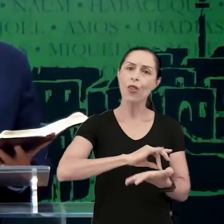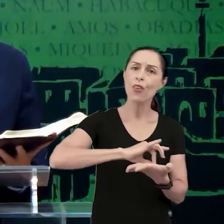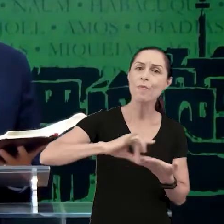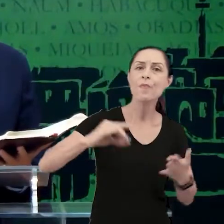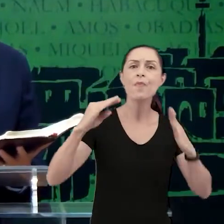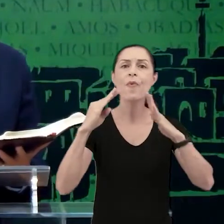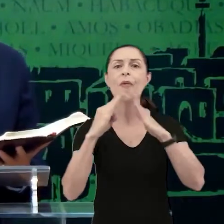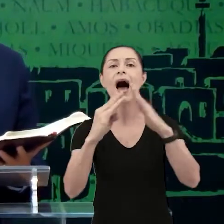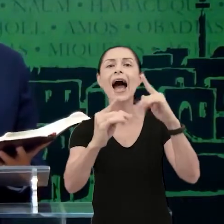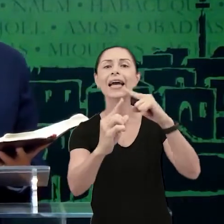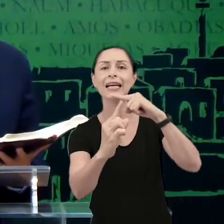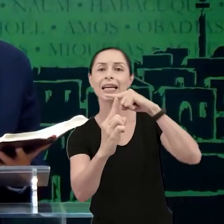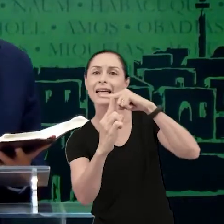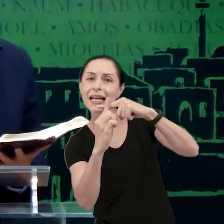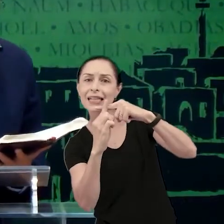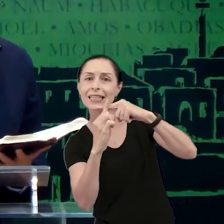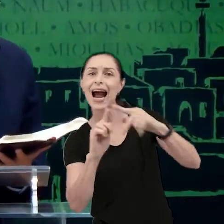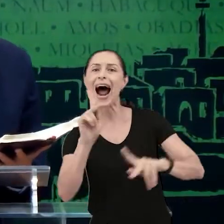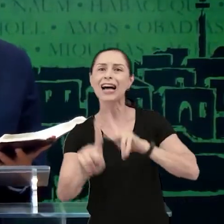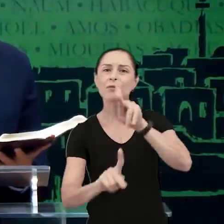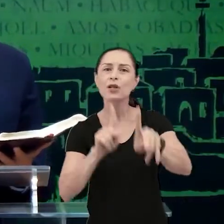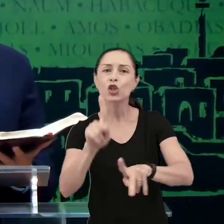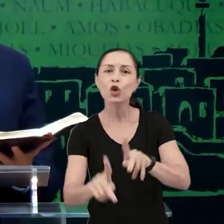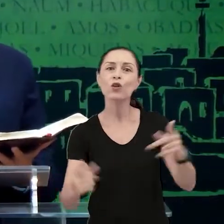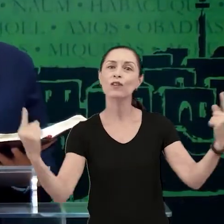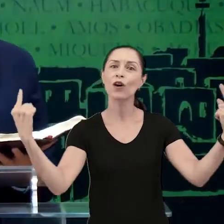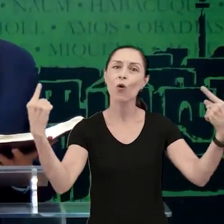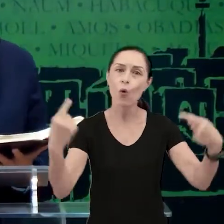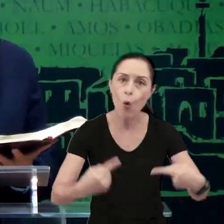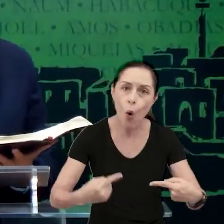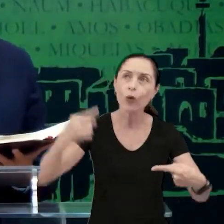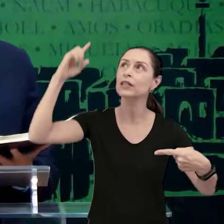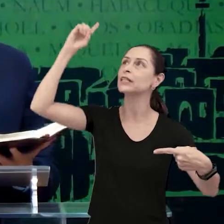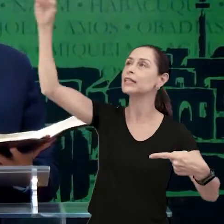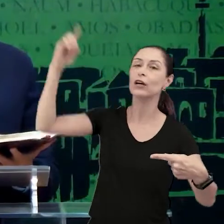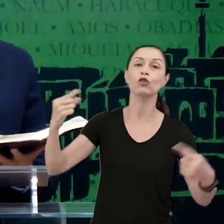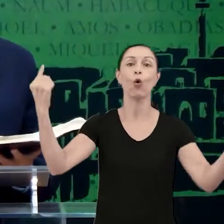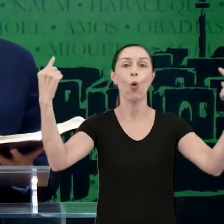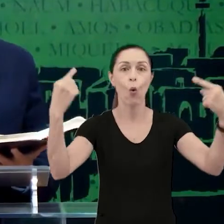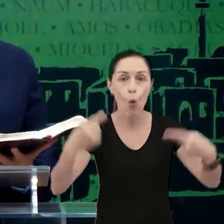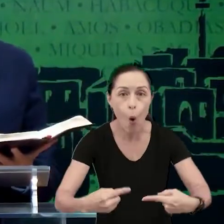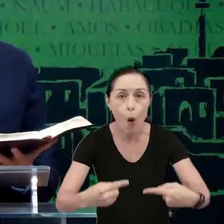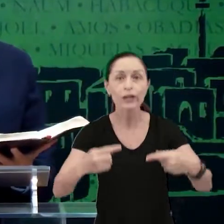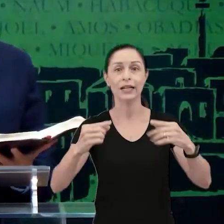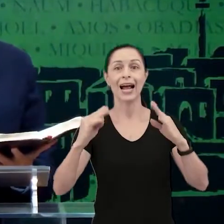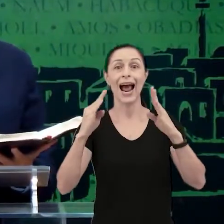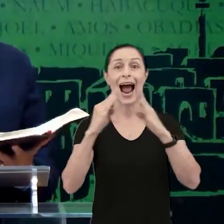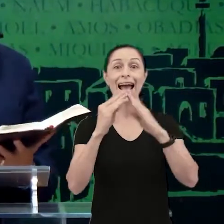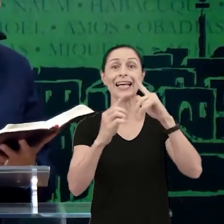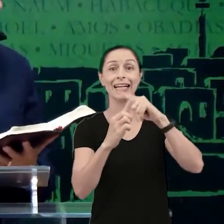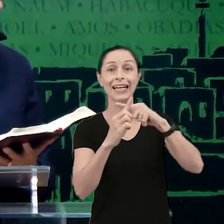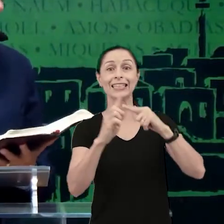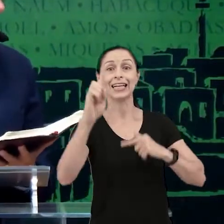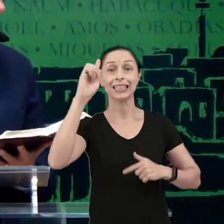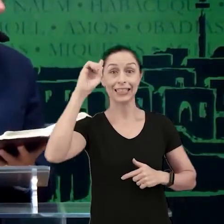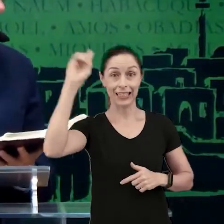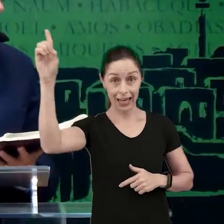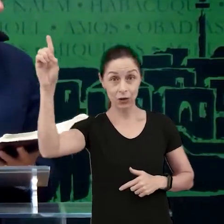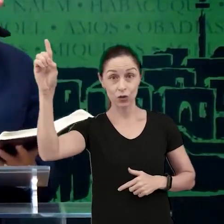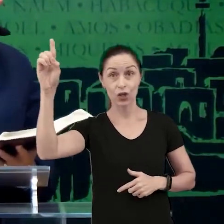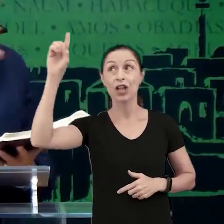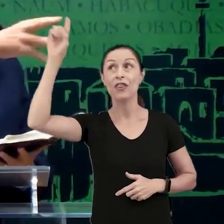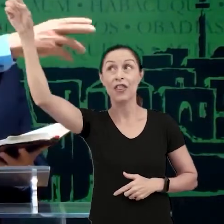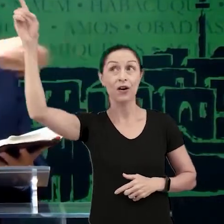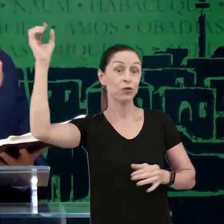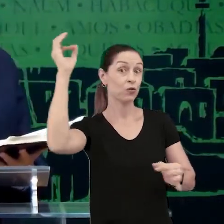E de saber que aqueles que se voltam contra Deus e se voltam contra a igreja de Deus, serão por Deus tratados.